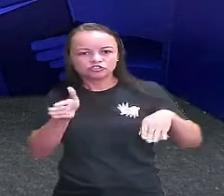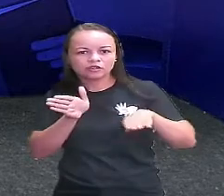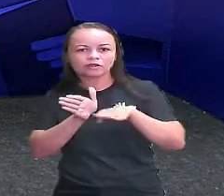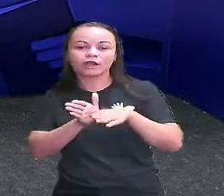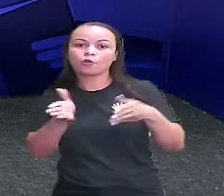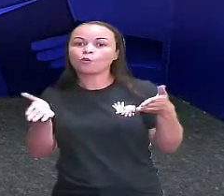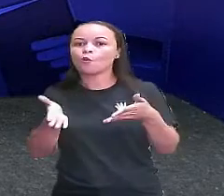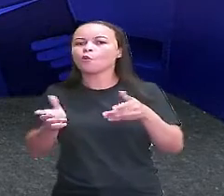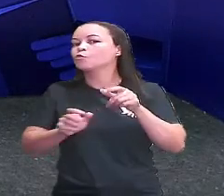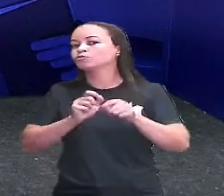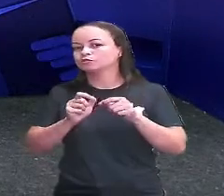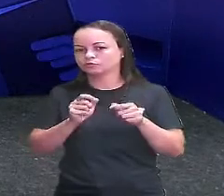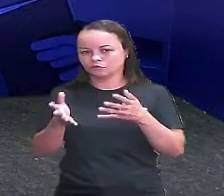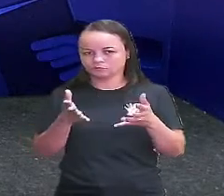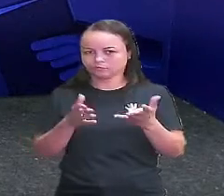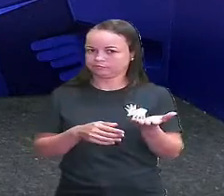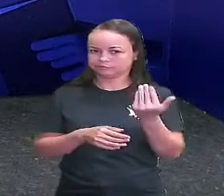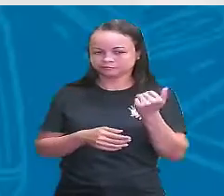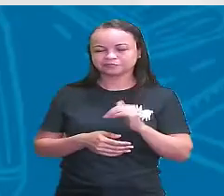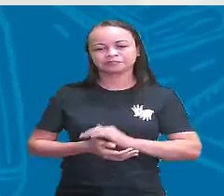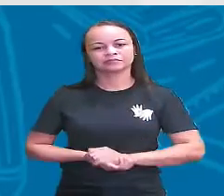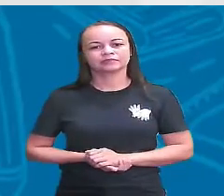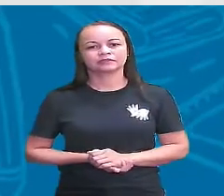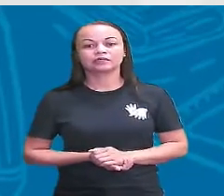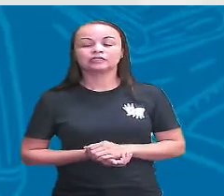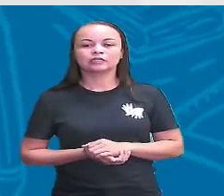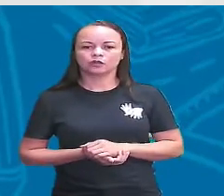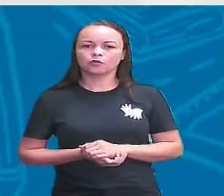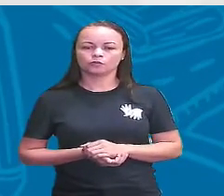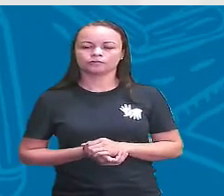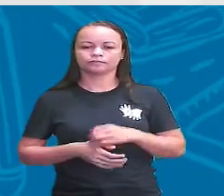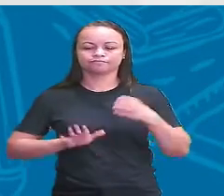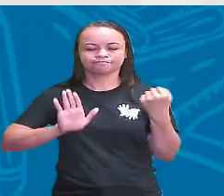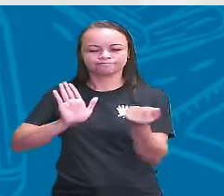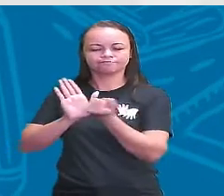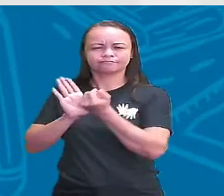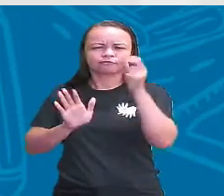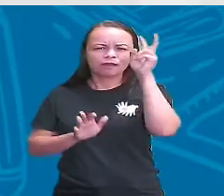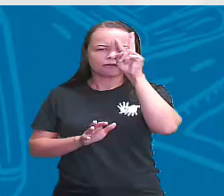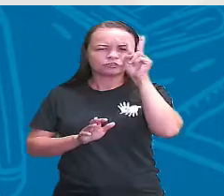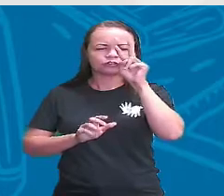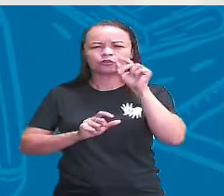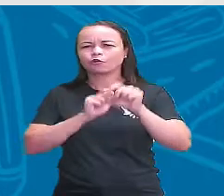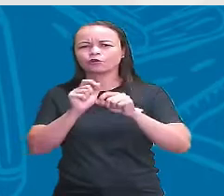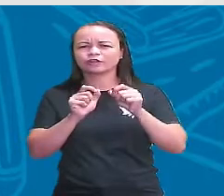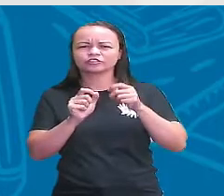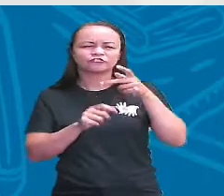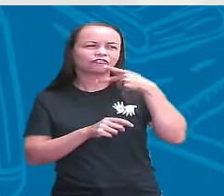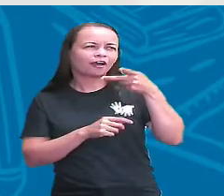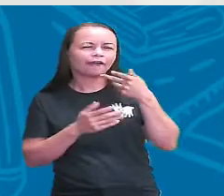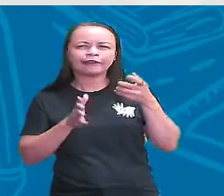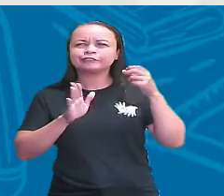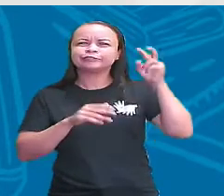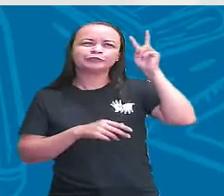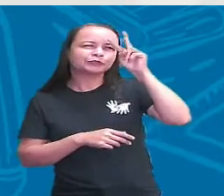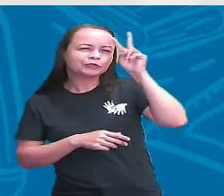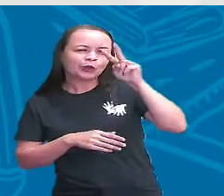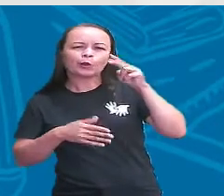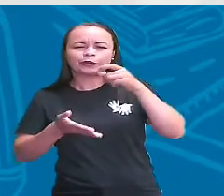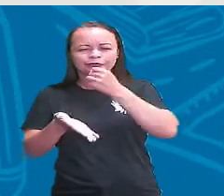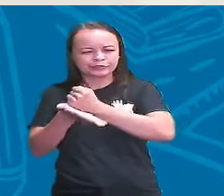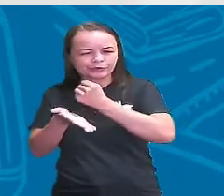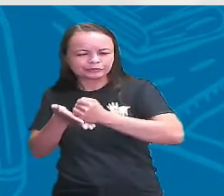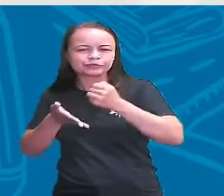Vamos lá? Olha só, o que são marcos históricos, né? A gente às vezes fala tanto de marcos históricos, de história, de registros